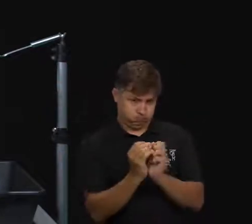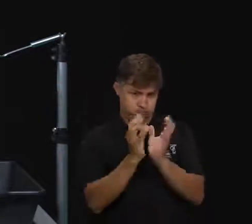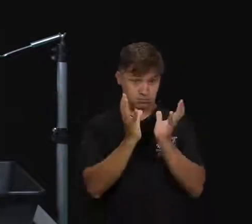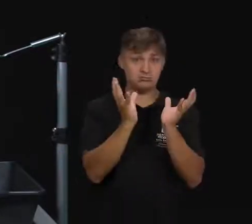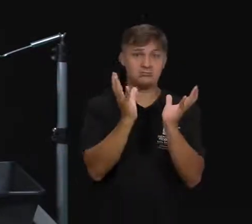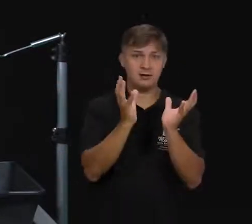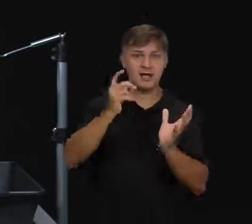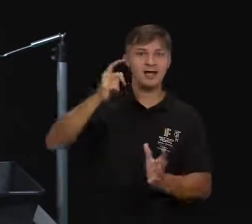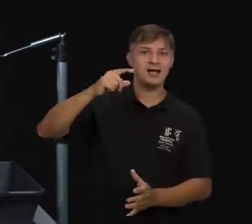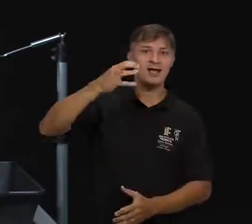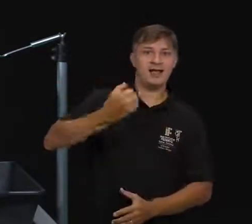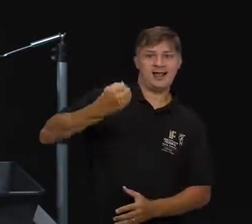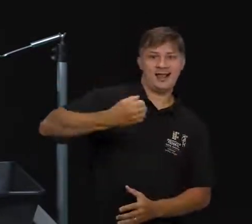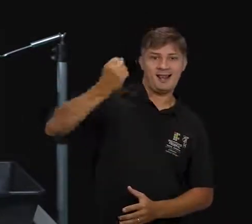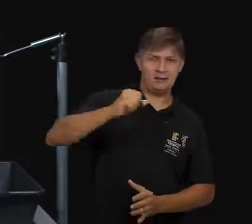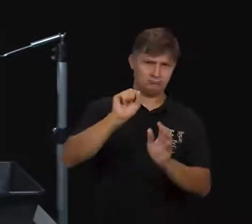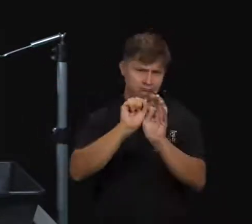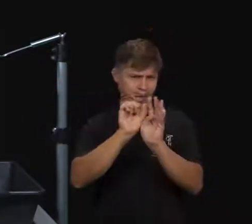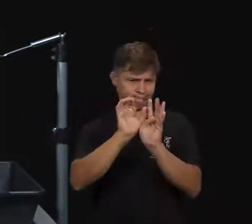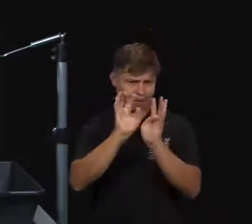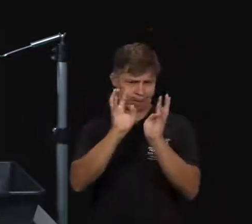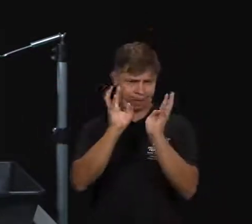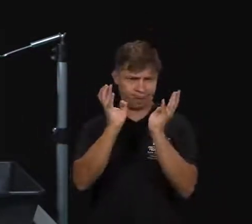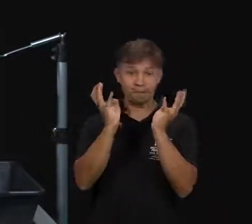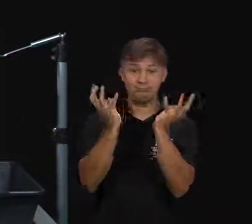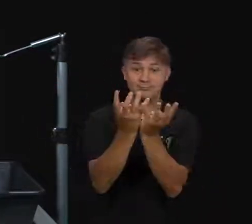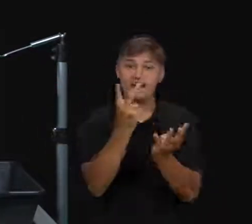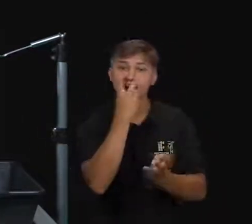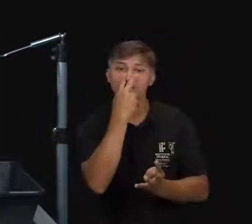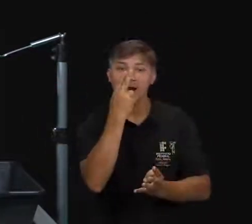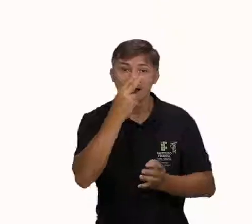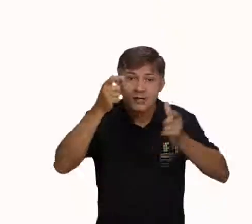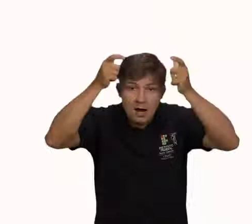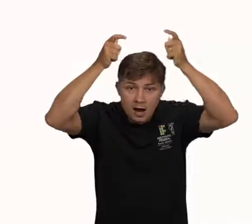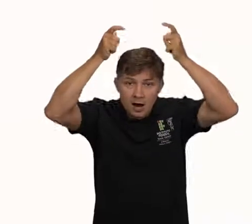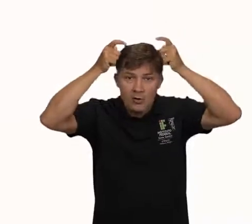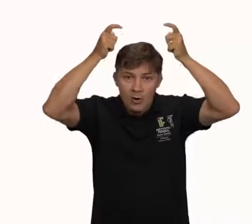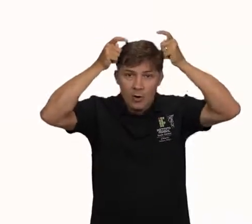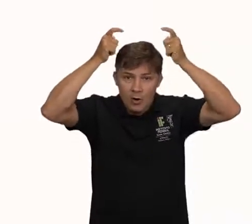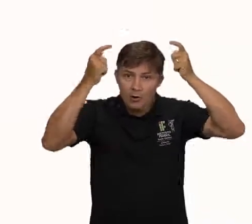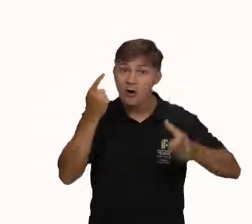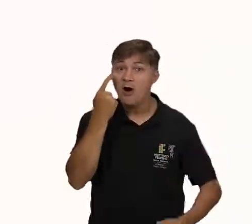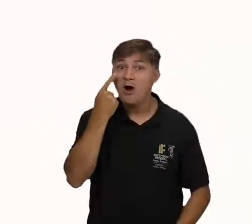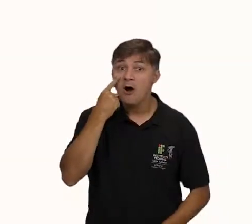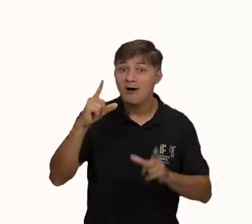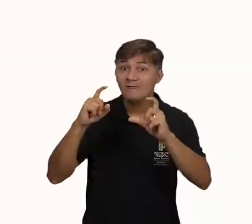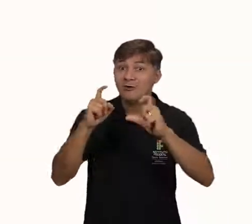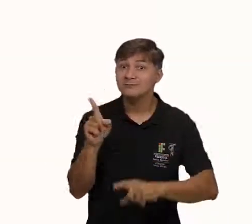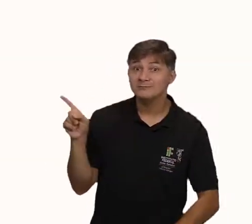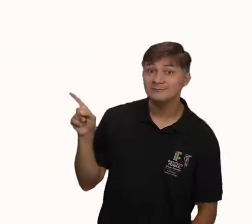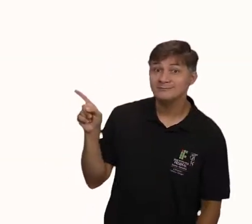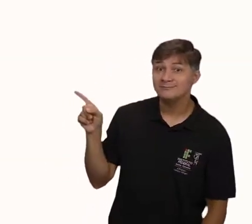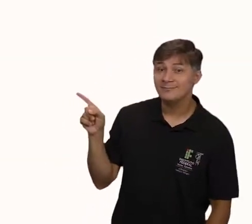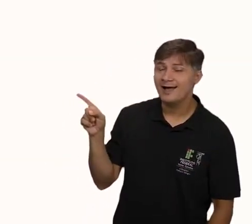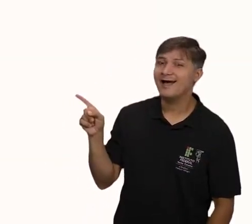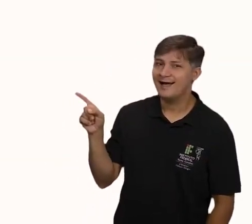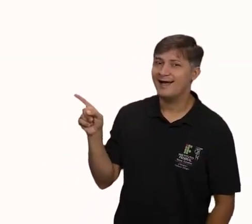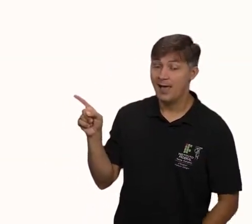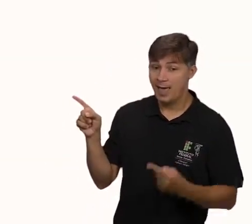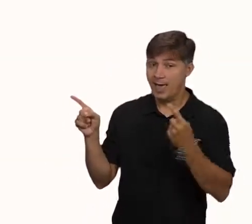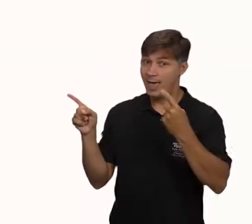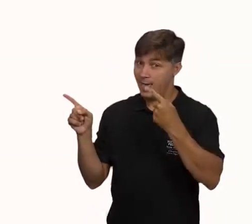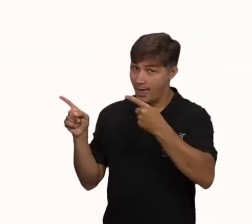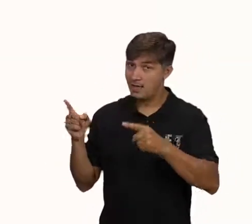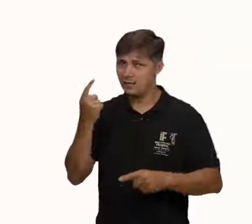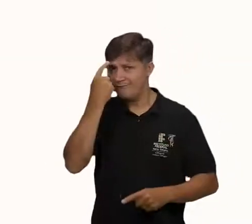ele congelou o movimento de uma gotinha de leite, que é uma foto marcante na história. Vou colocar essa foto para vocês darem uma olhada aí